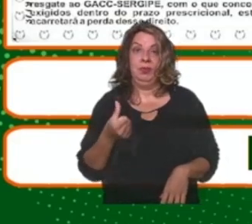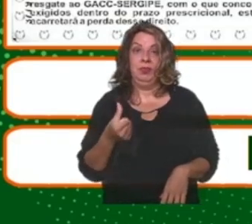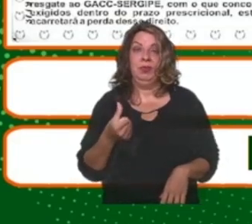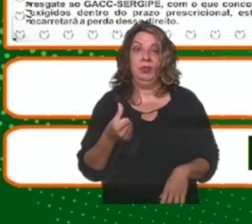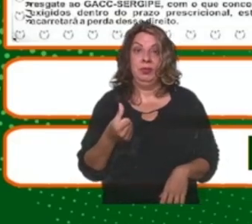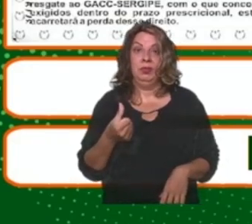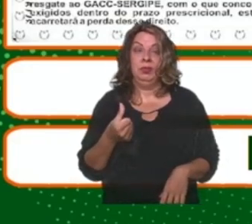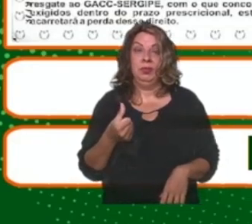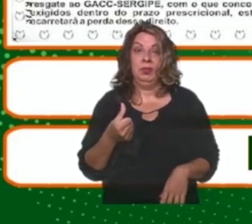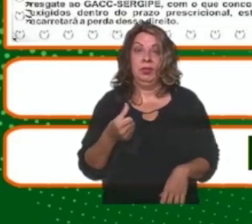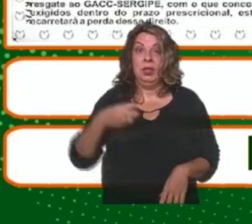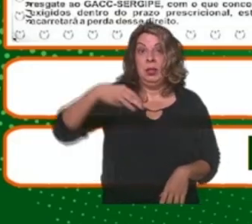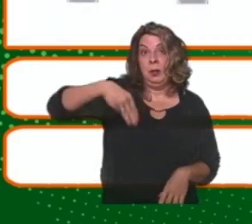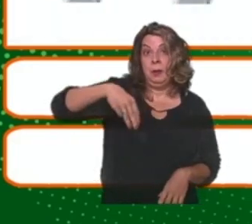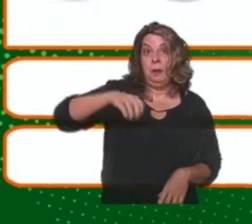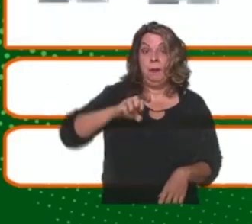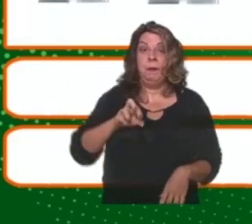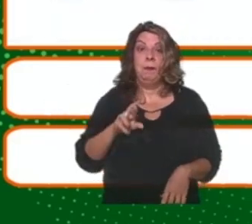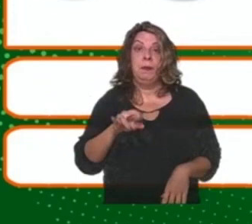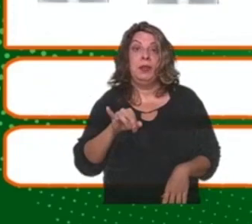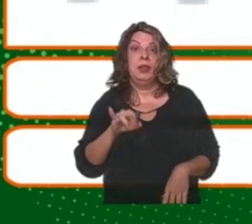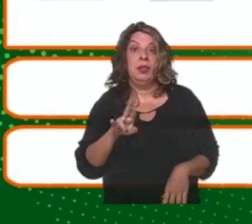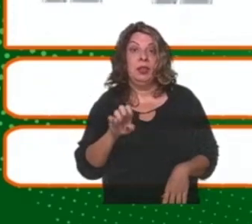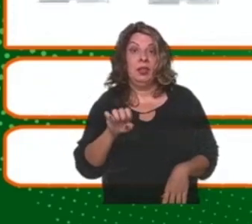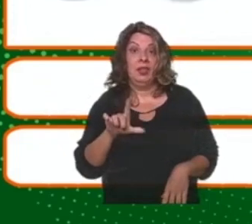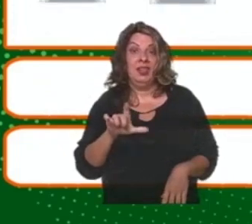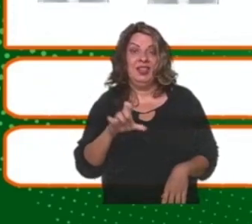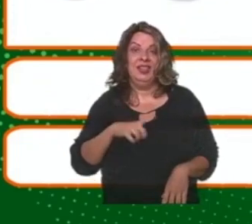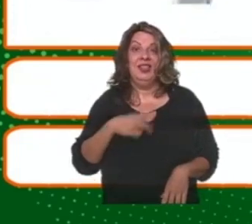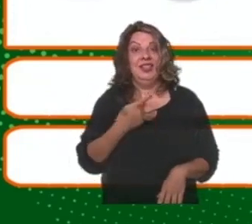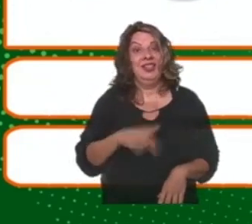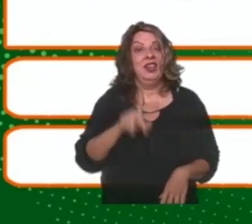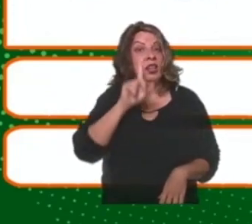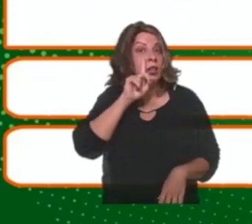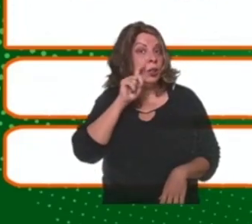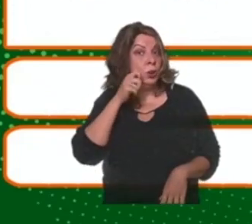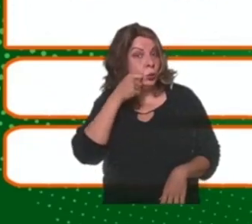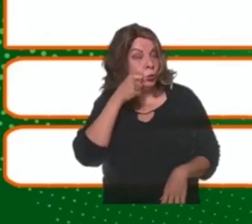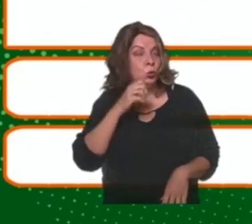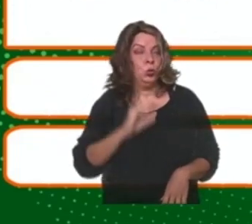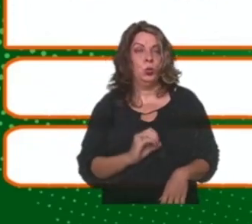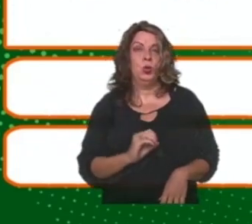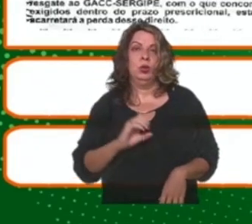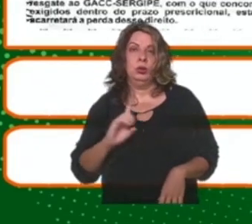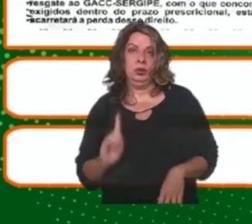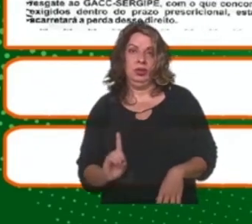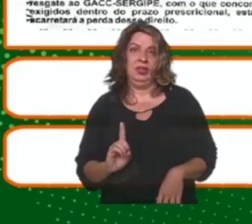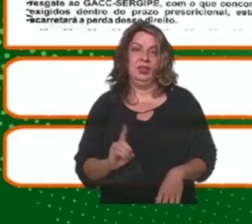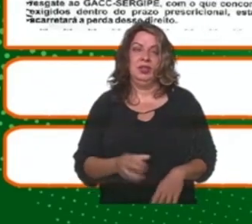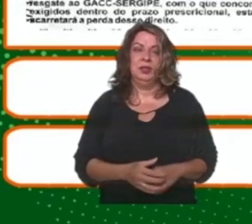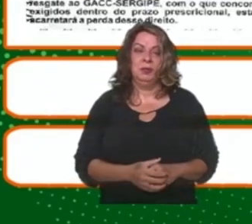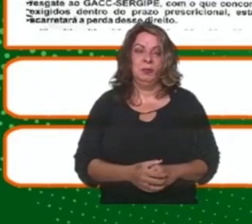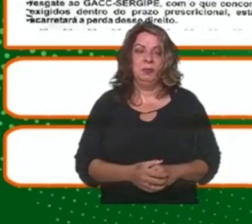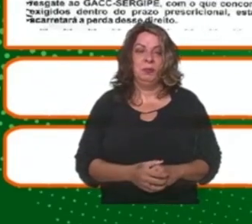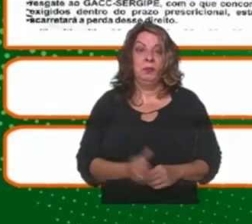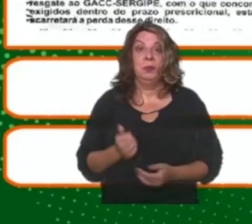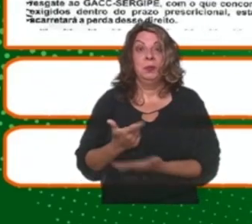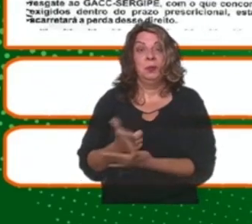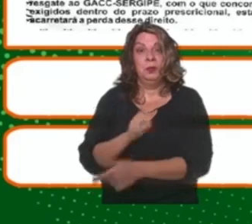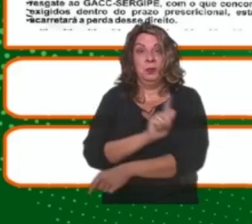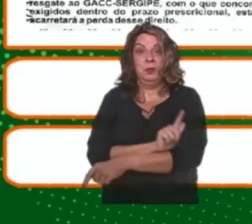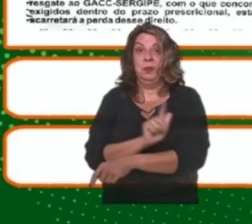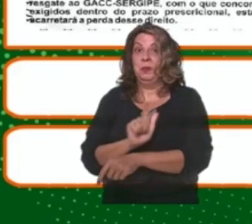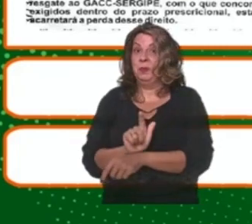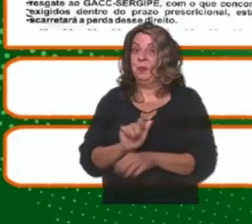648656, é o título da Meire Ellen Acioli, do Orlando Dantas, adquiriu aqui, ó, No G